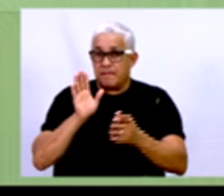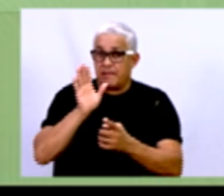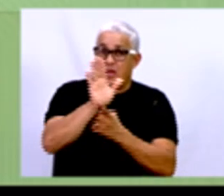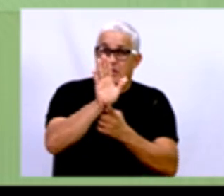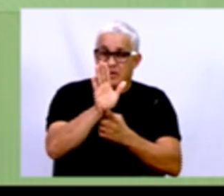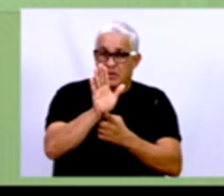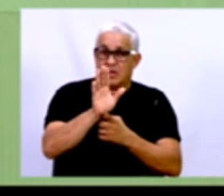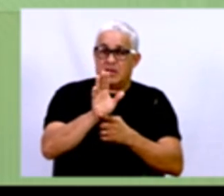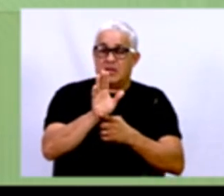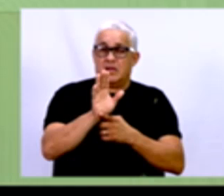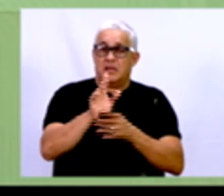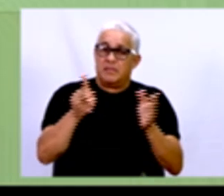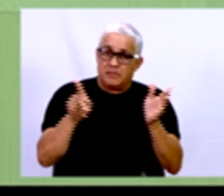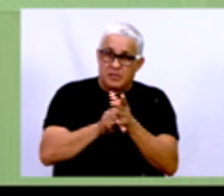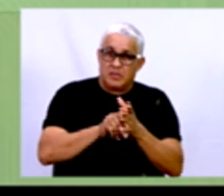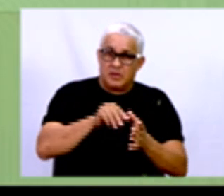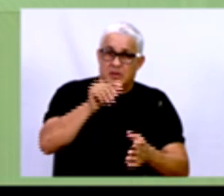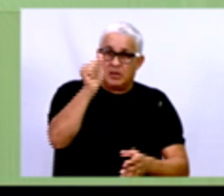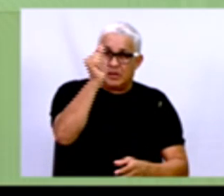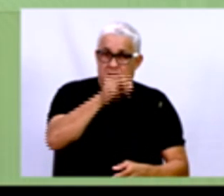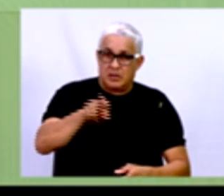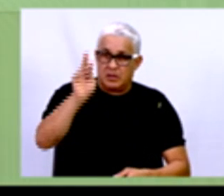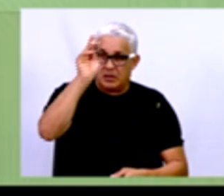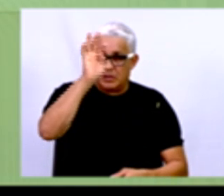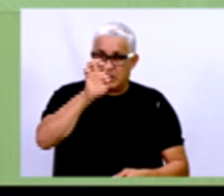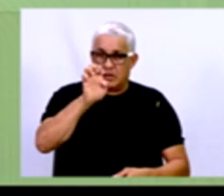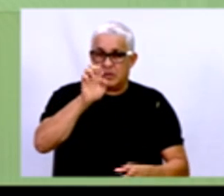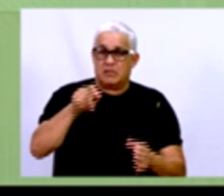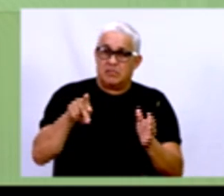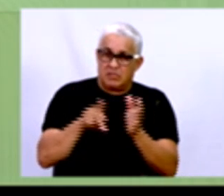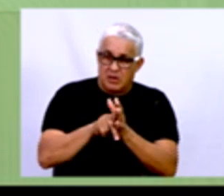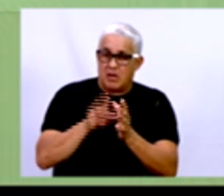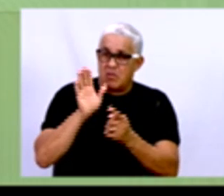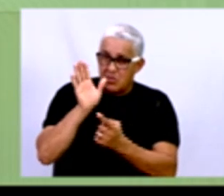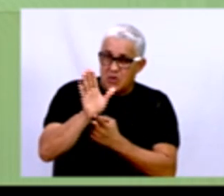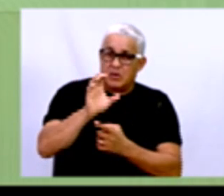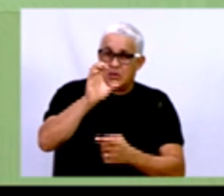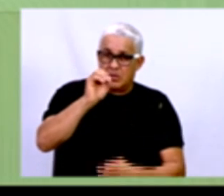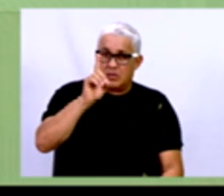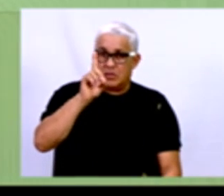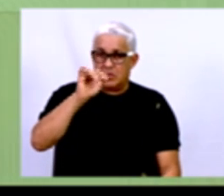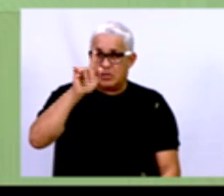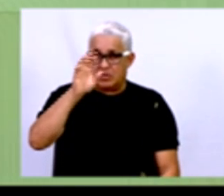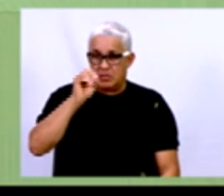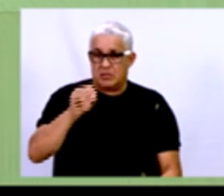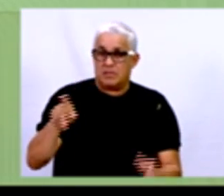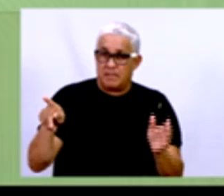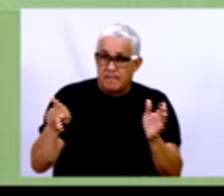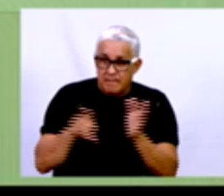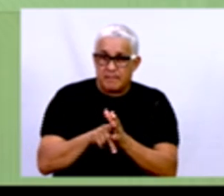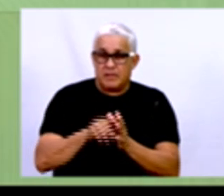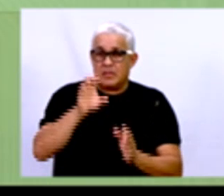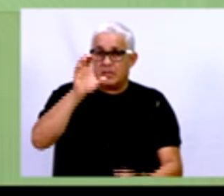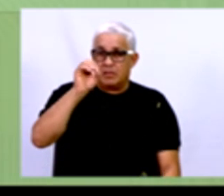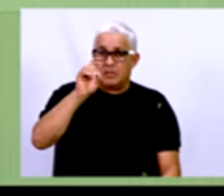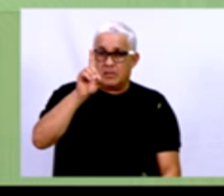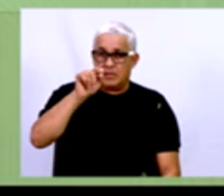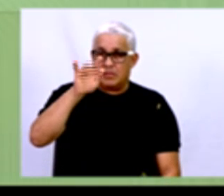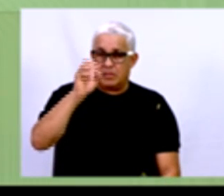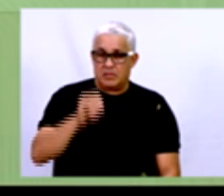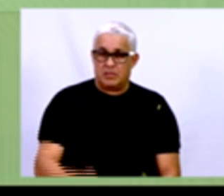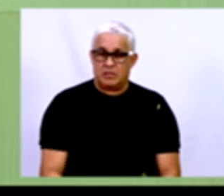fazer artístico, né, dessa tela estivesse sendo evidenciada. O código falando do próprio código.